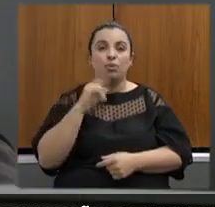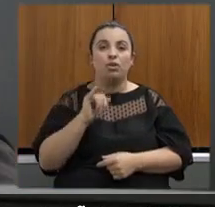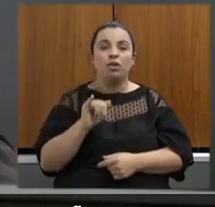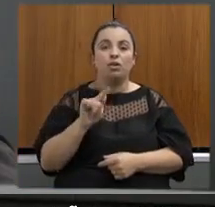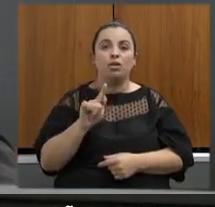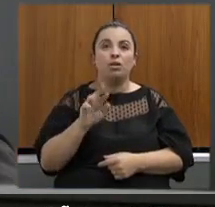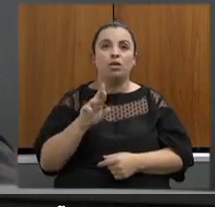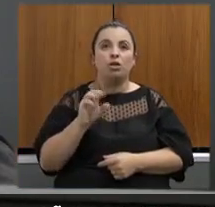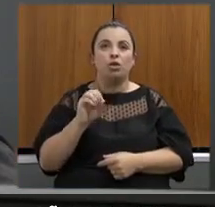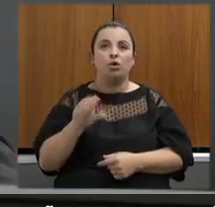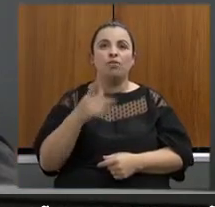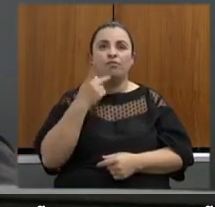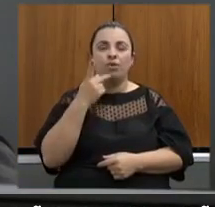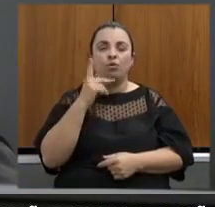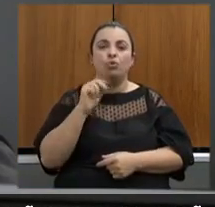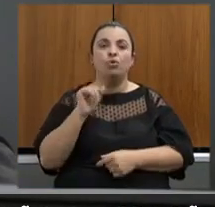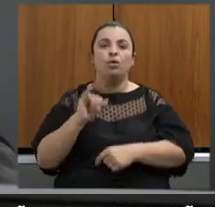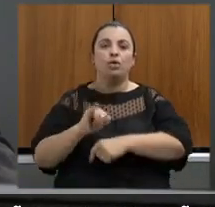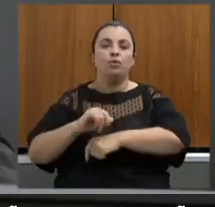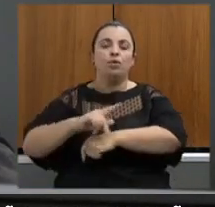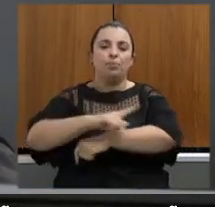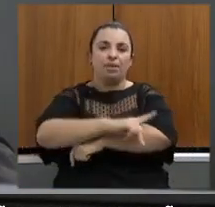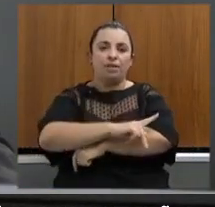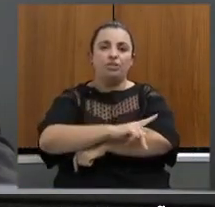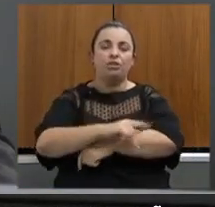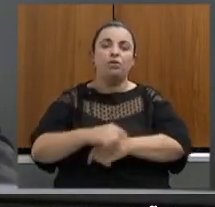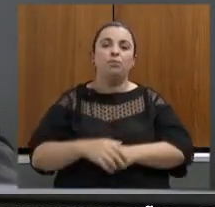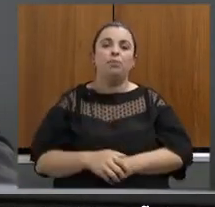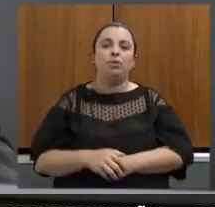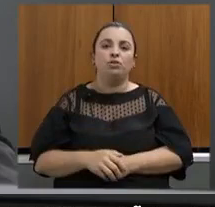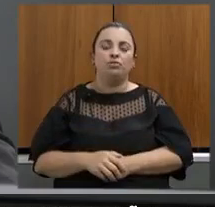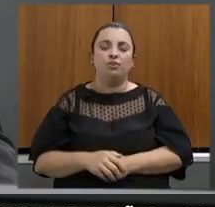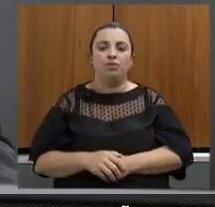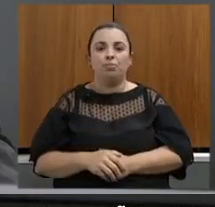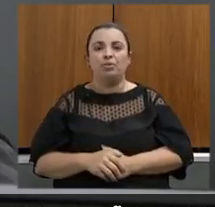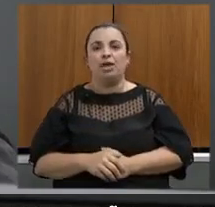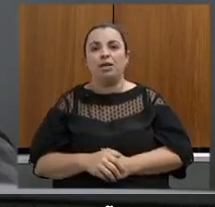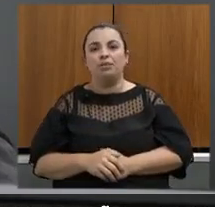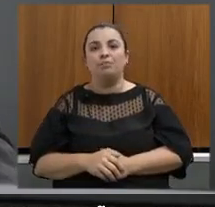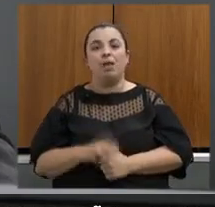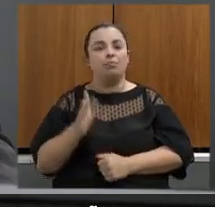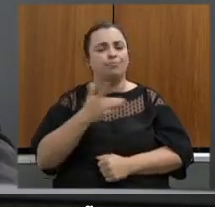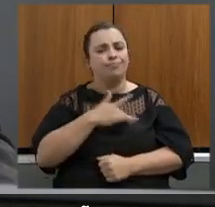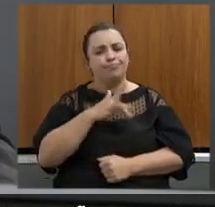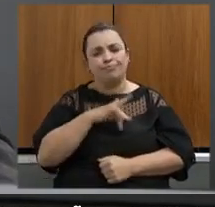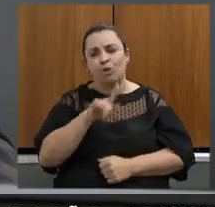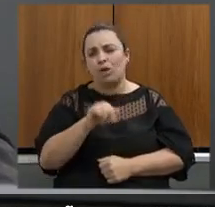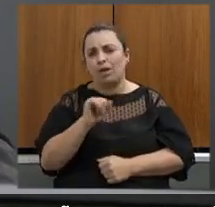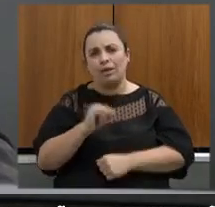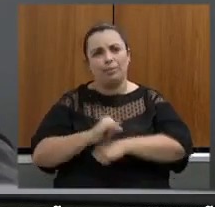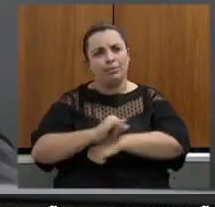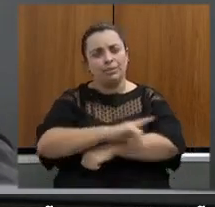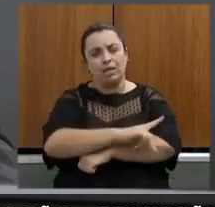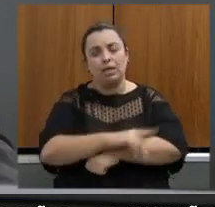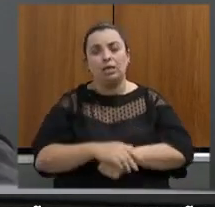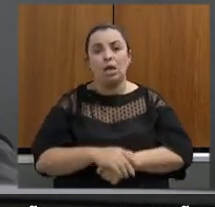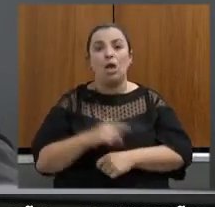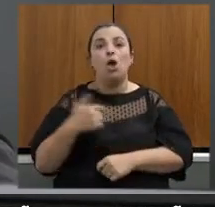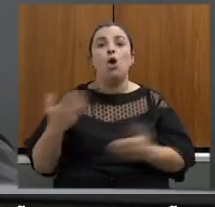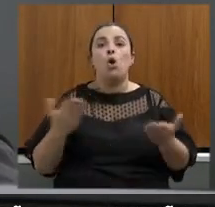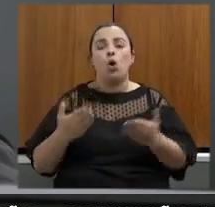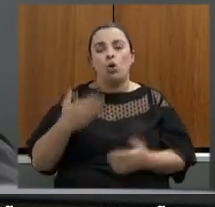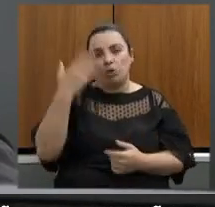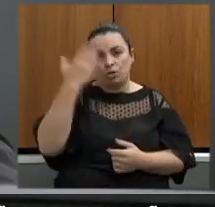falou do Ipsemg era terrível era de dar dó também e hoje eu também sou prova de que todos os hospitais